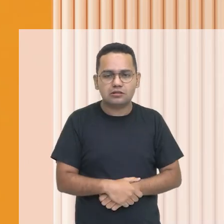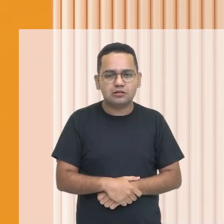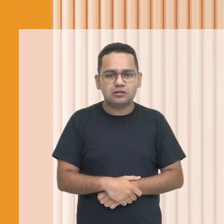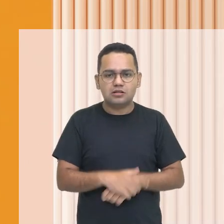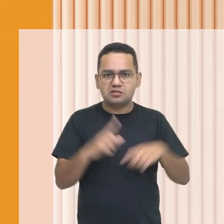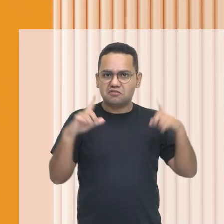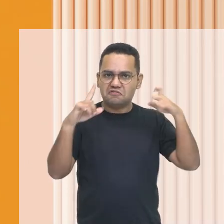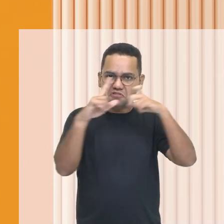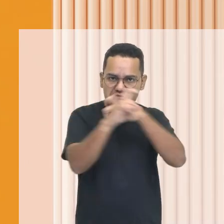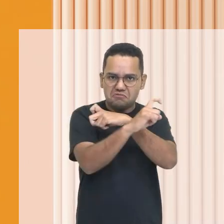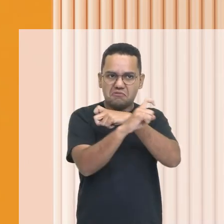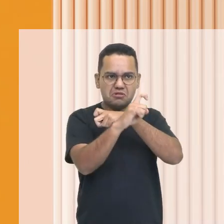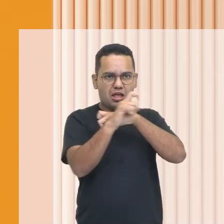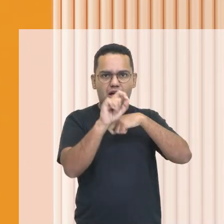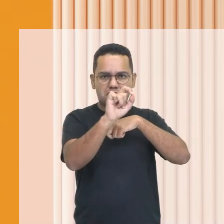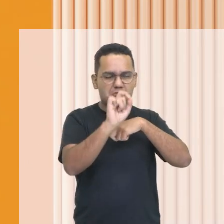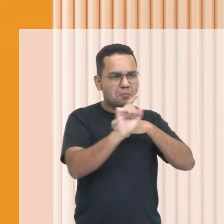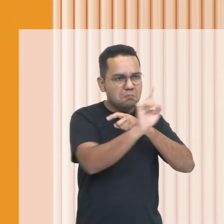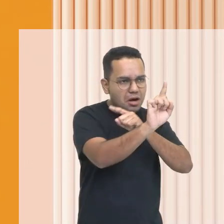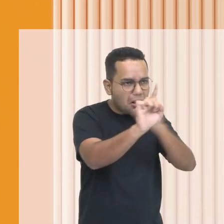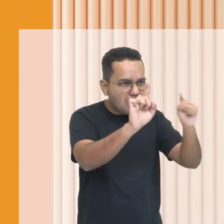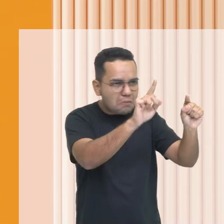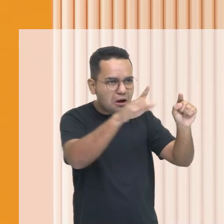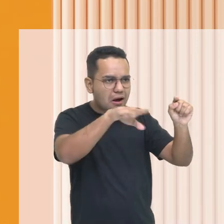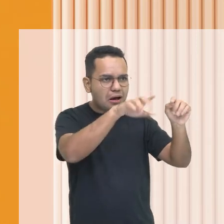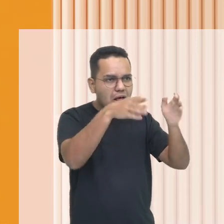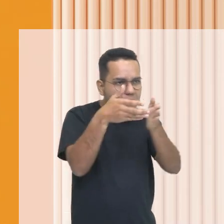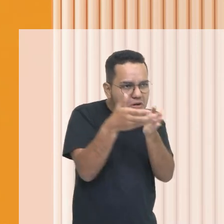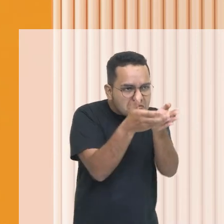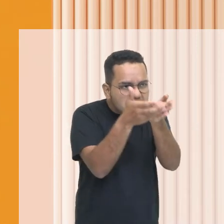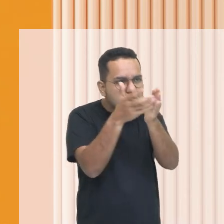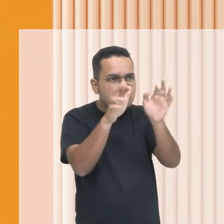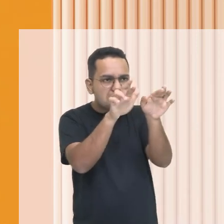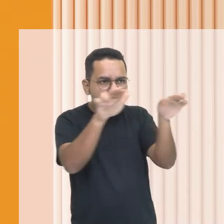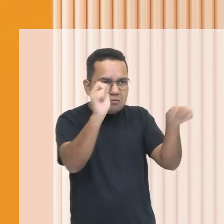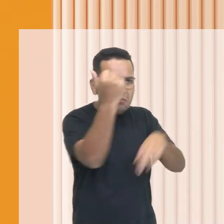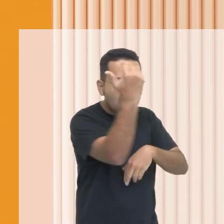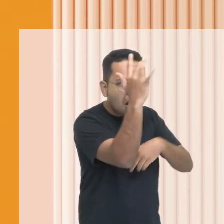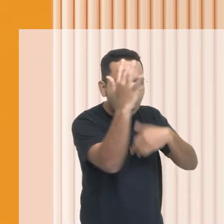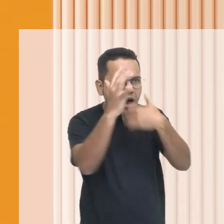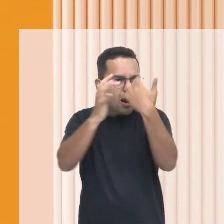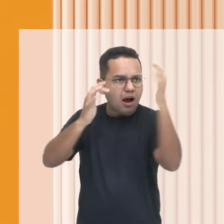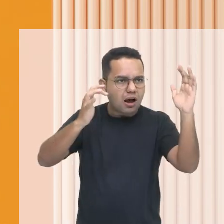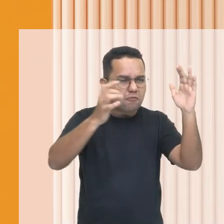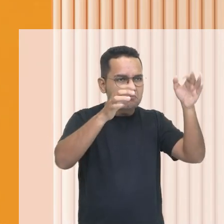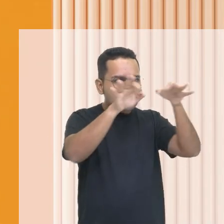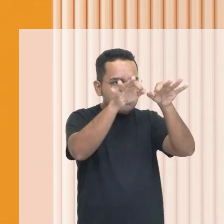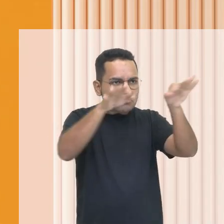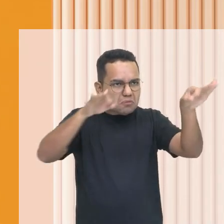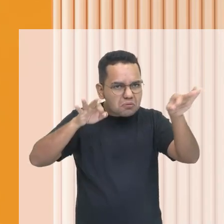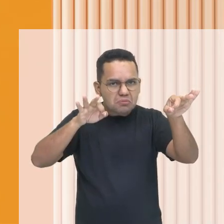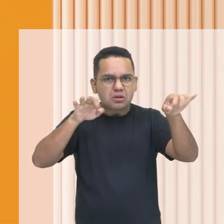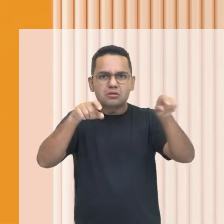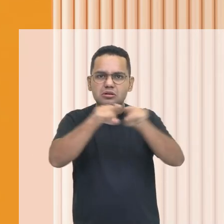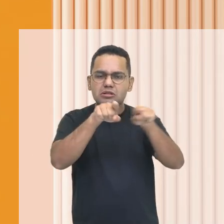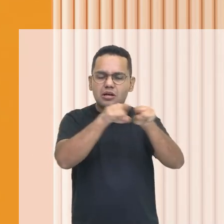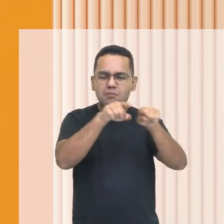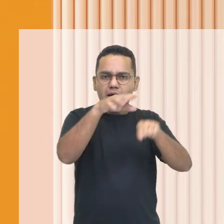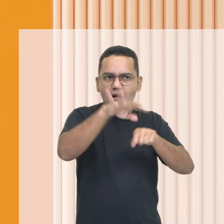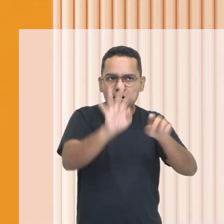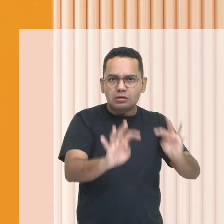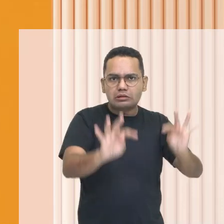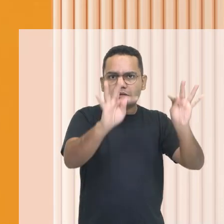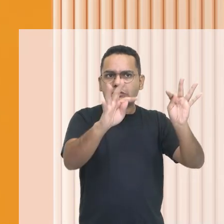de adentrar e explorar os rios, não somente pelo fator geográfico, mas também tecnológico,